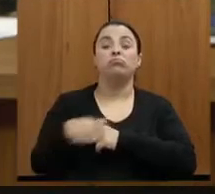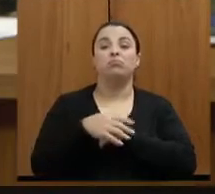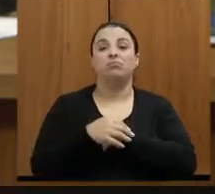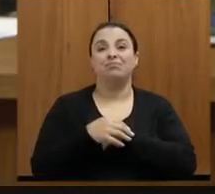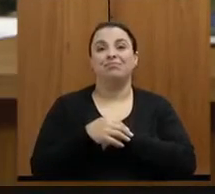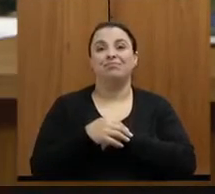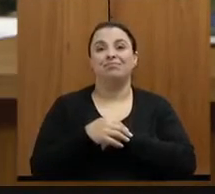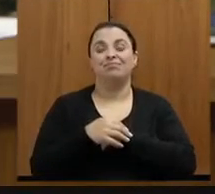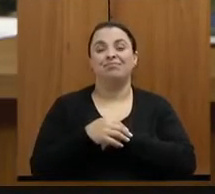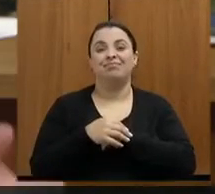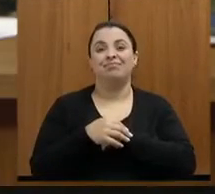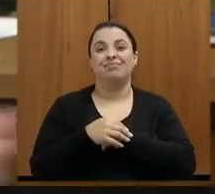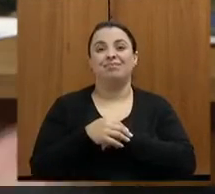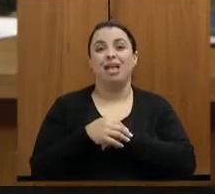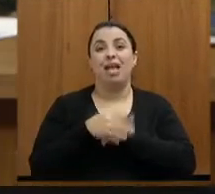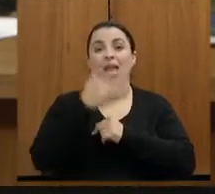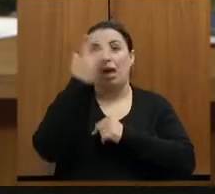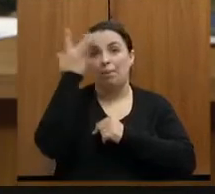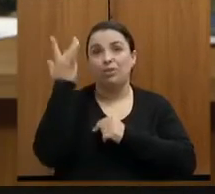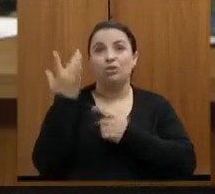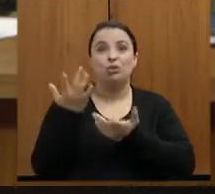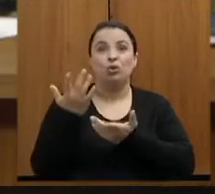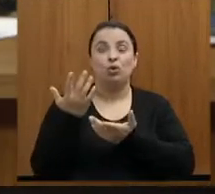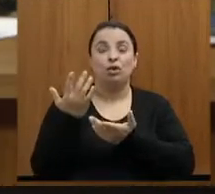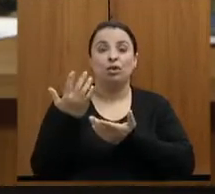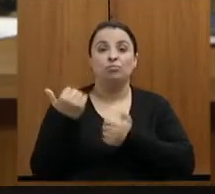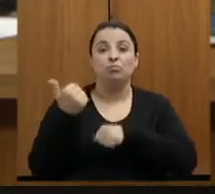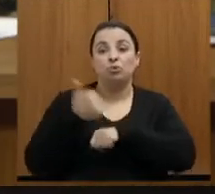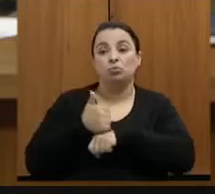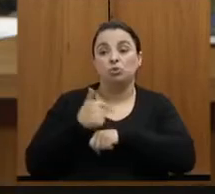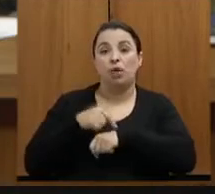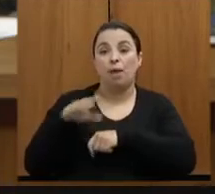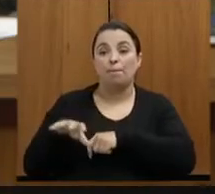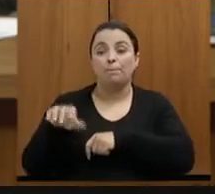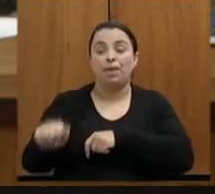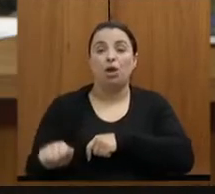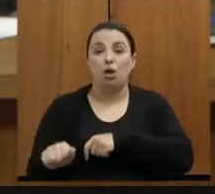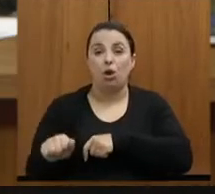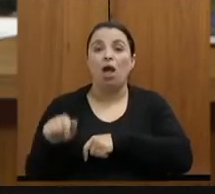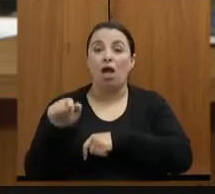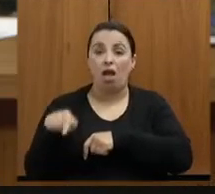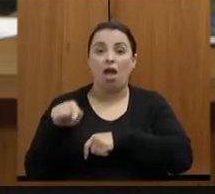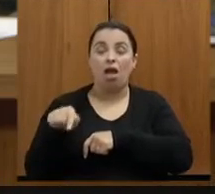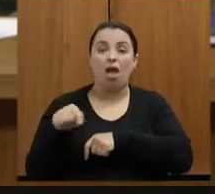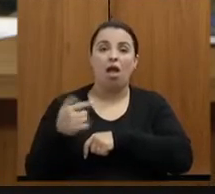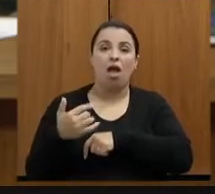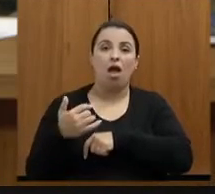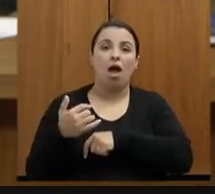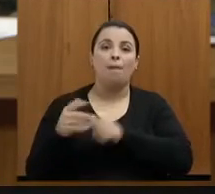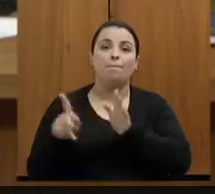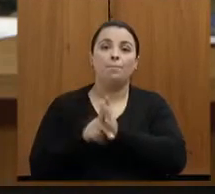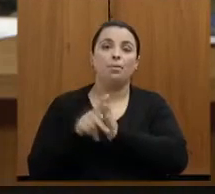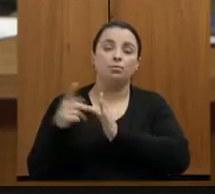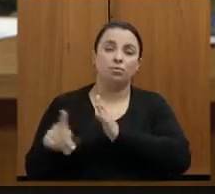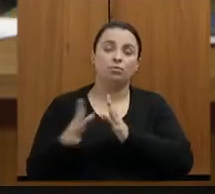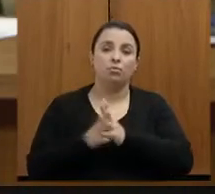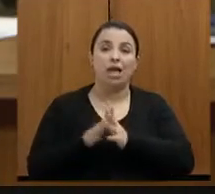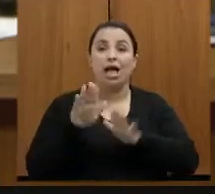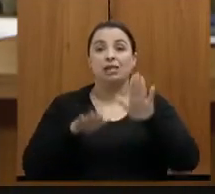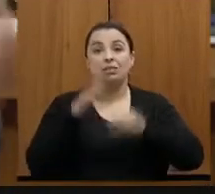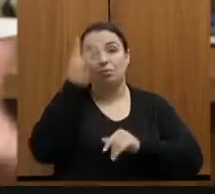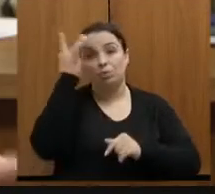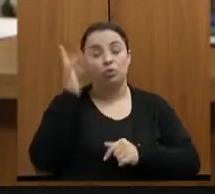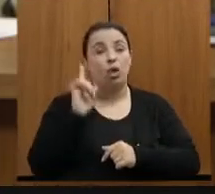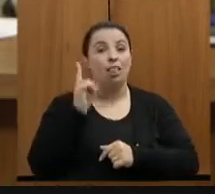quem me suceder, quem estiver na posse direta da caneta. E muita gente, às vezes, não entende isso, a